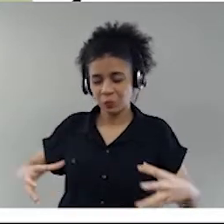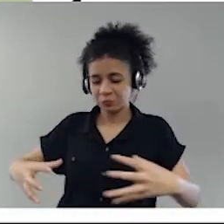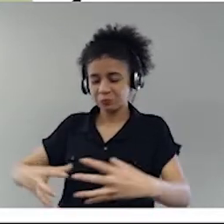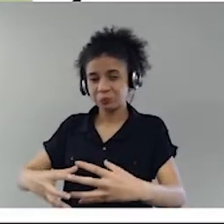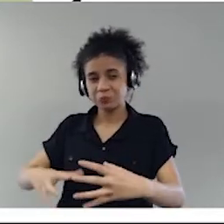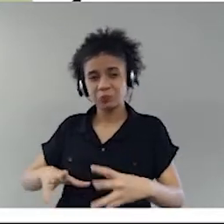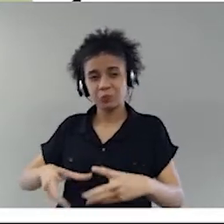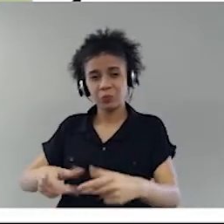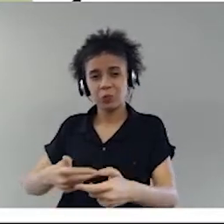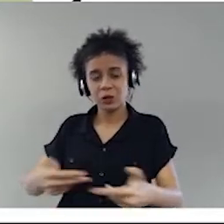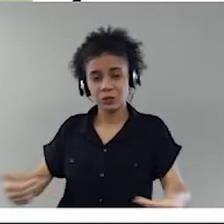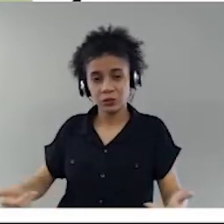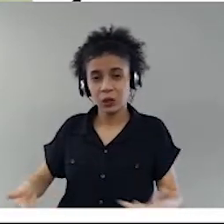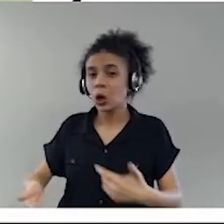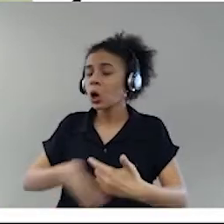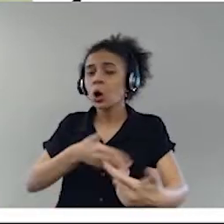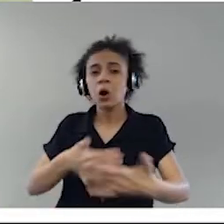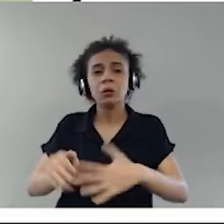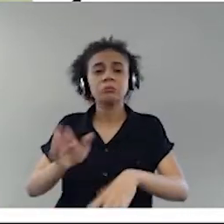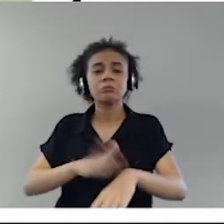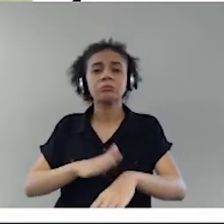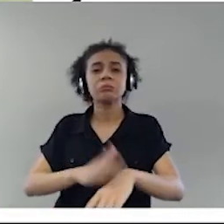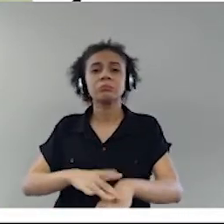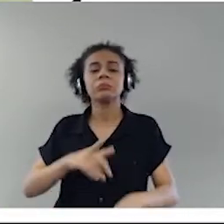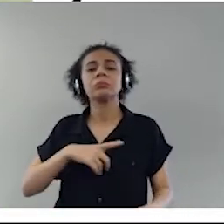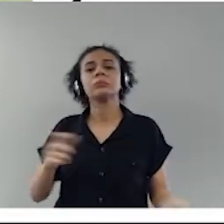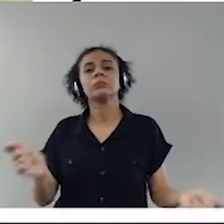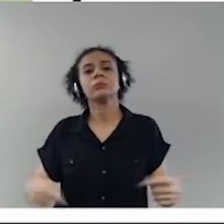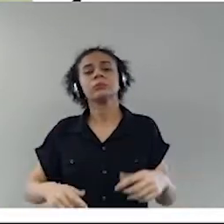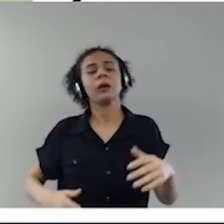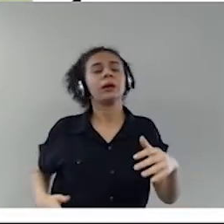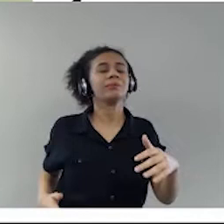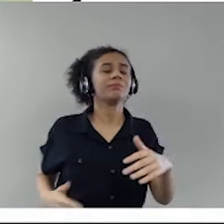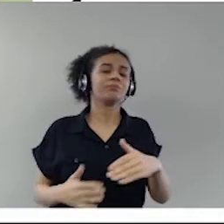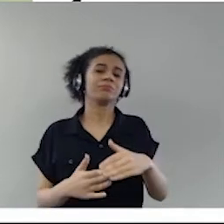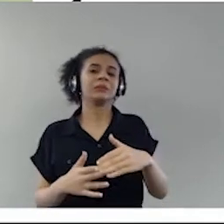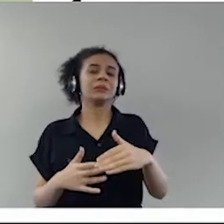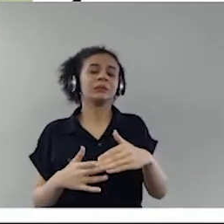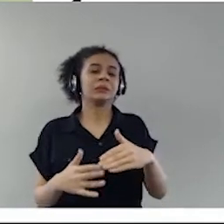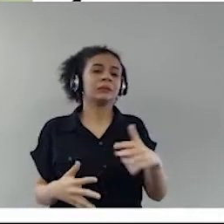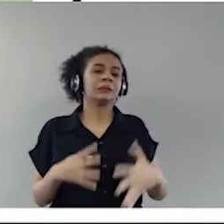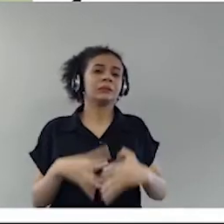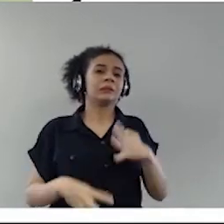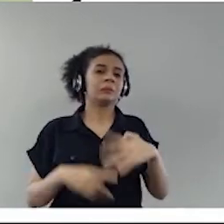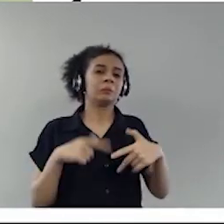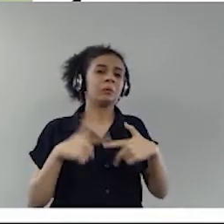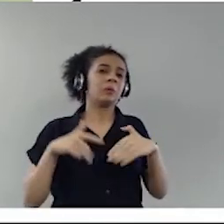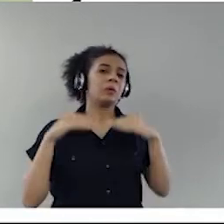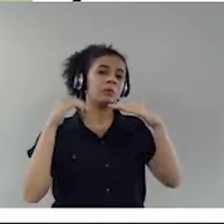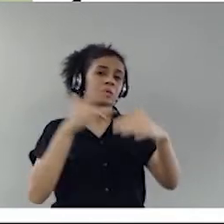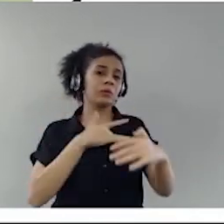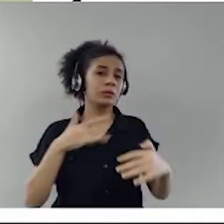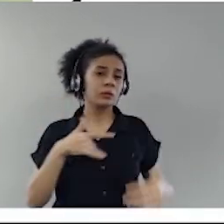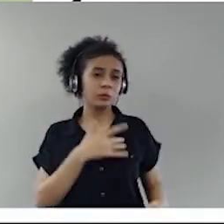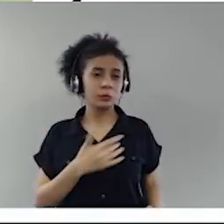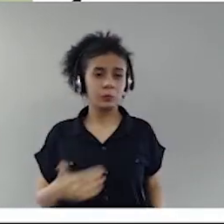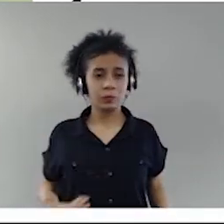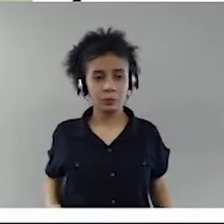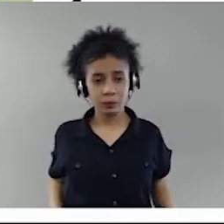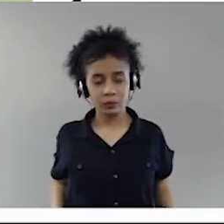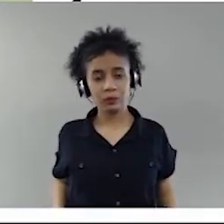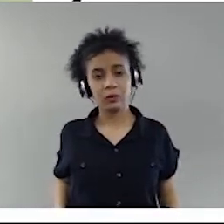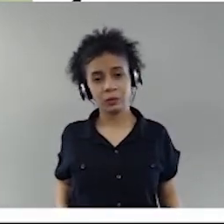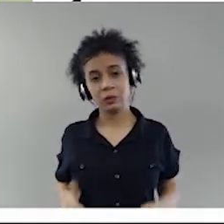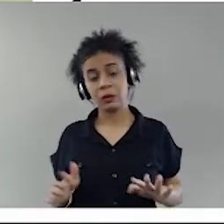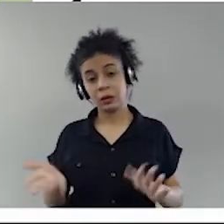da obra, ou seja, qualquer situação que possa afetar ou causar um problema maior na saúde pública.